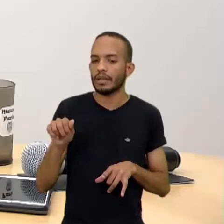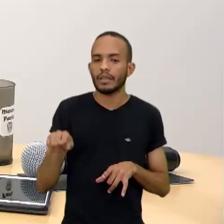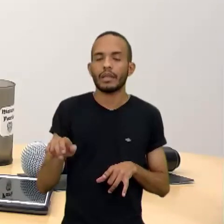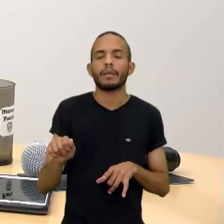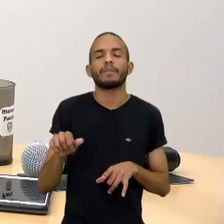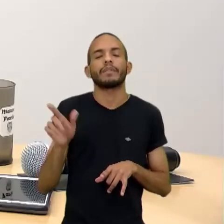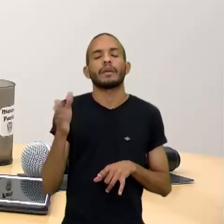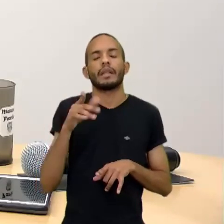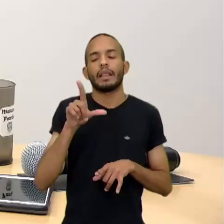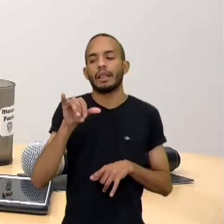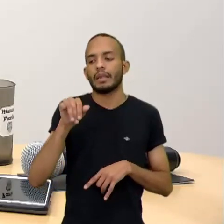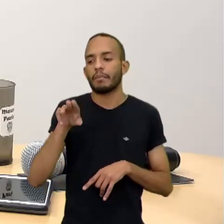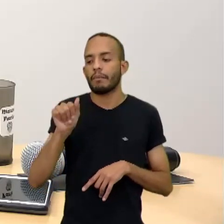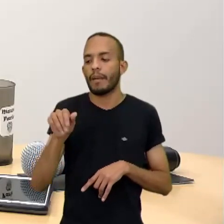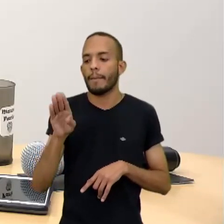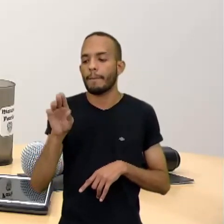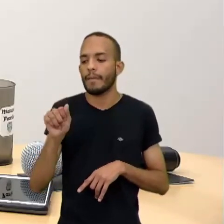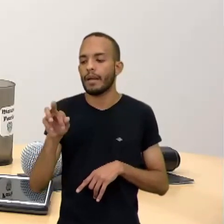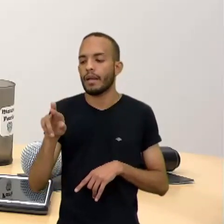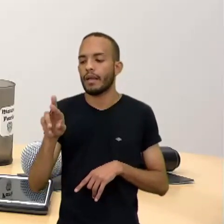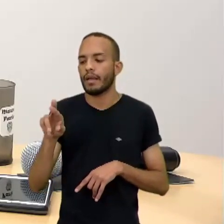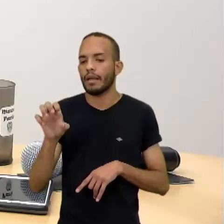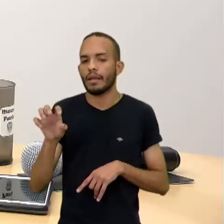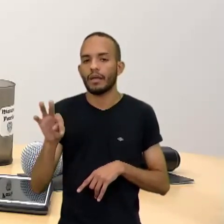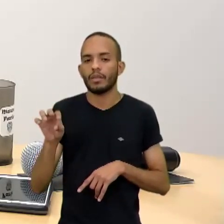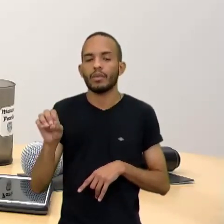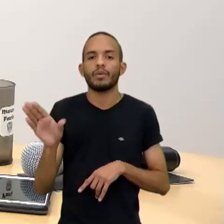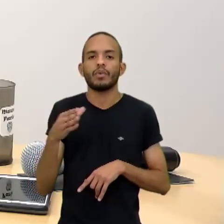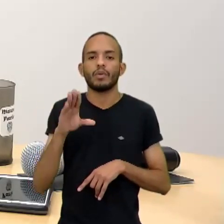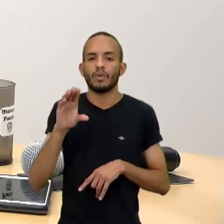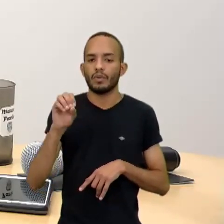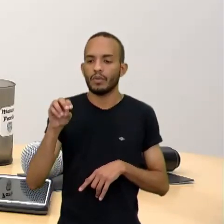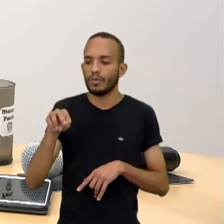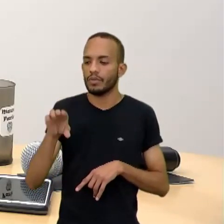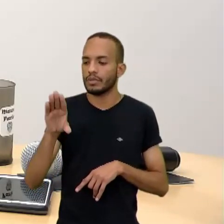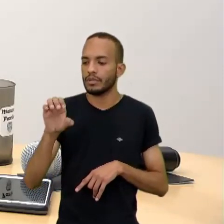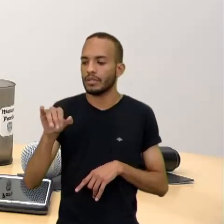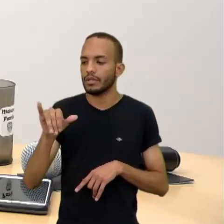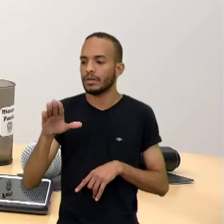Barreto, conhecidíssimo aí nas literaturas. Conceição Evaristo, que criou